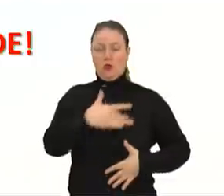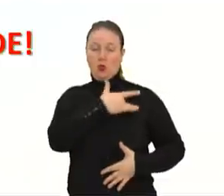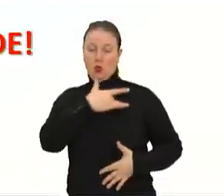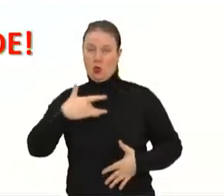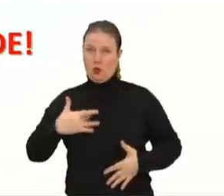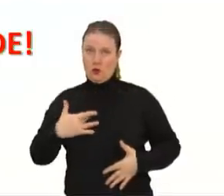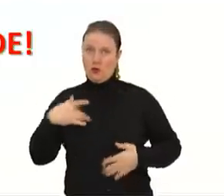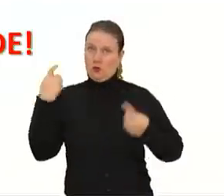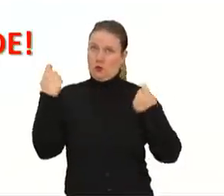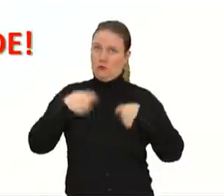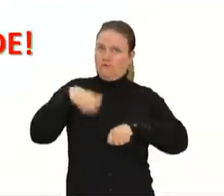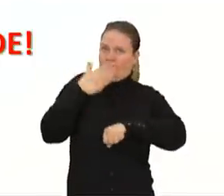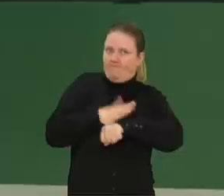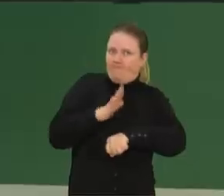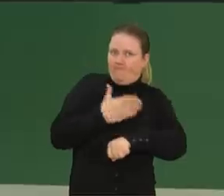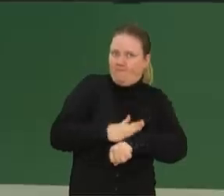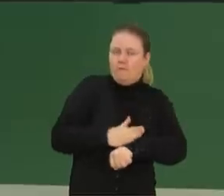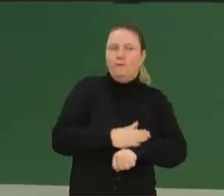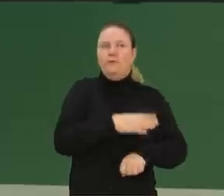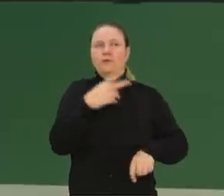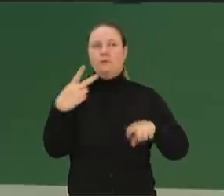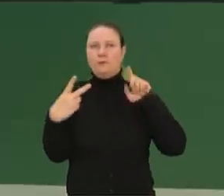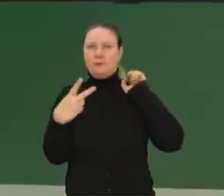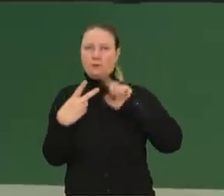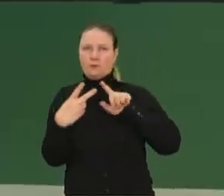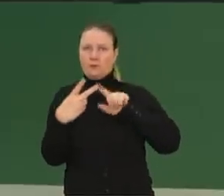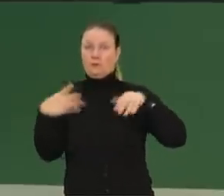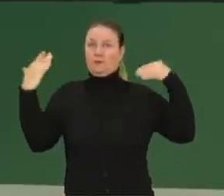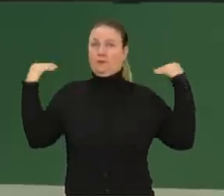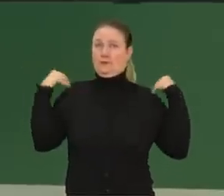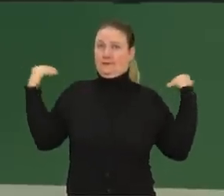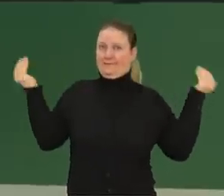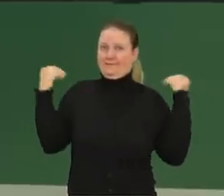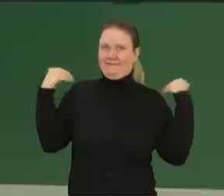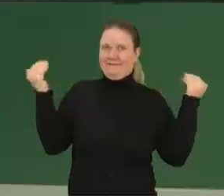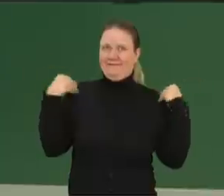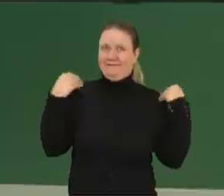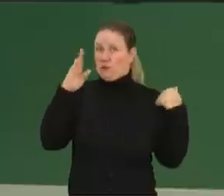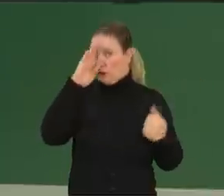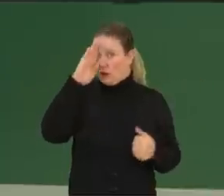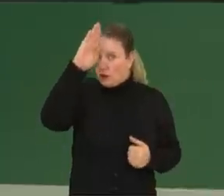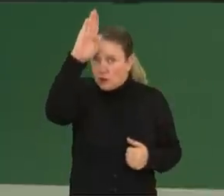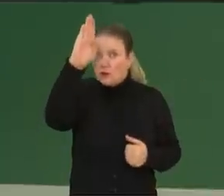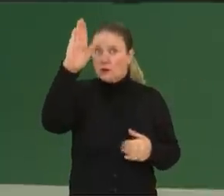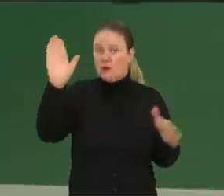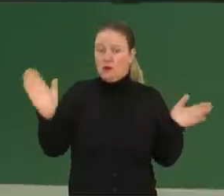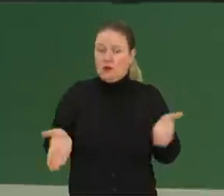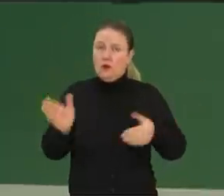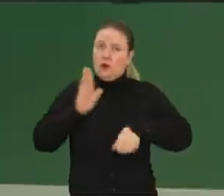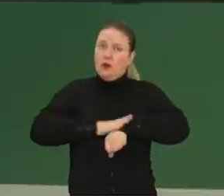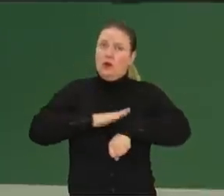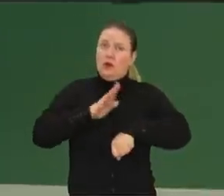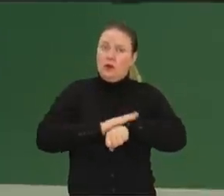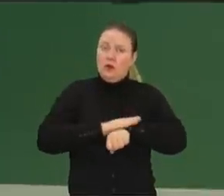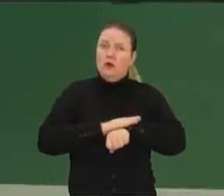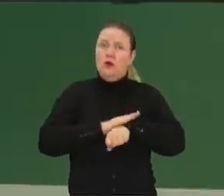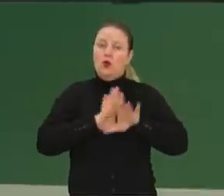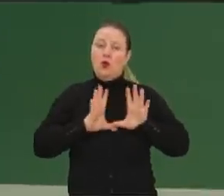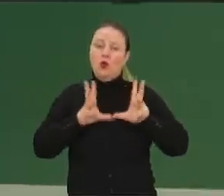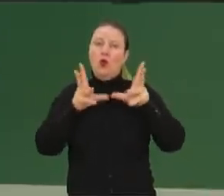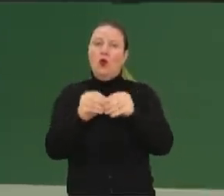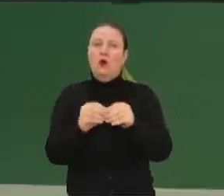que ser colocado em prática, né? Se exercitar, tá? Principalmente neste momento, né, em que estamos